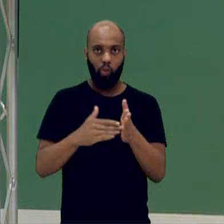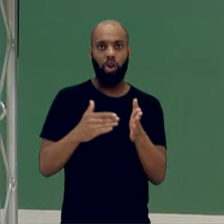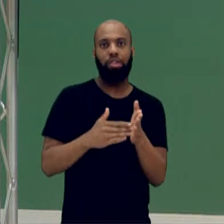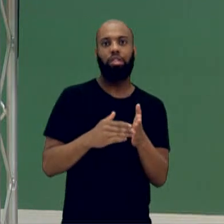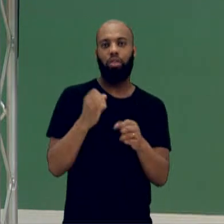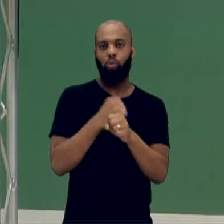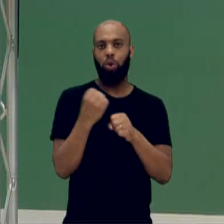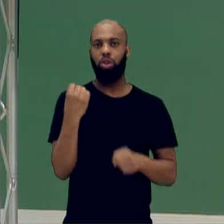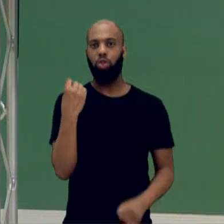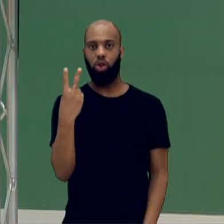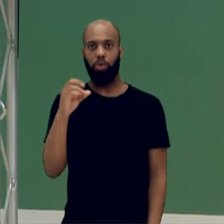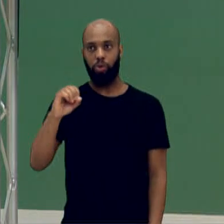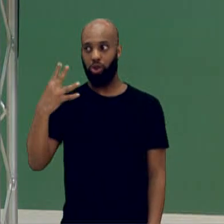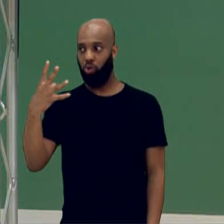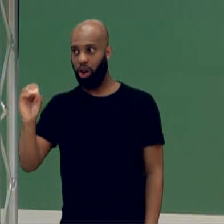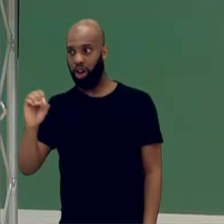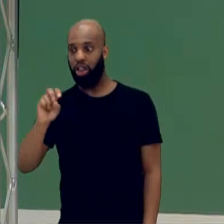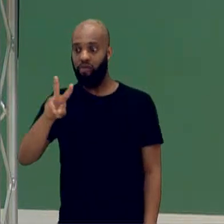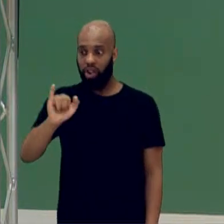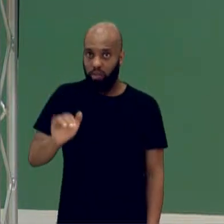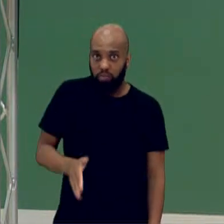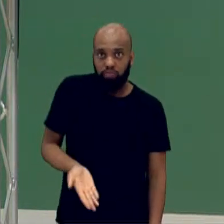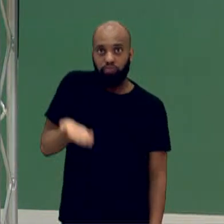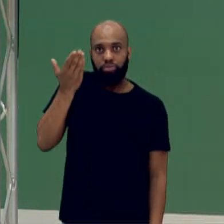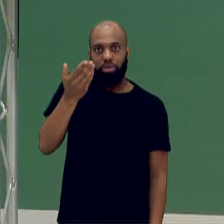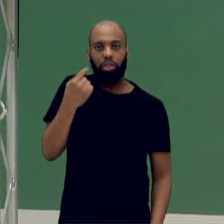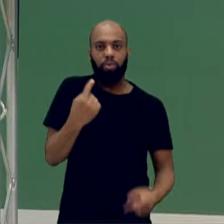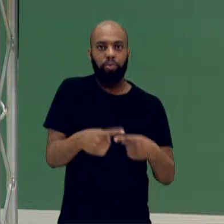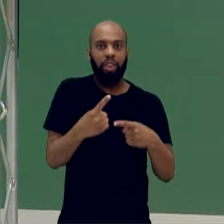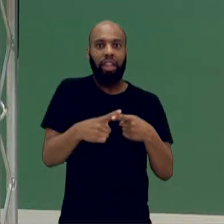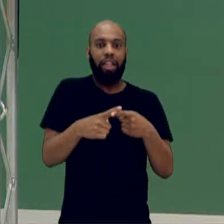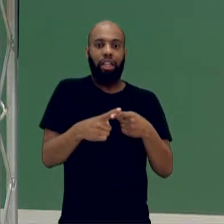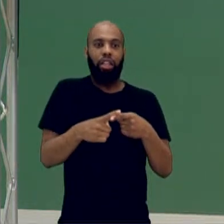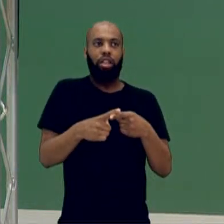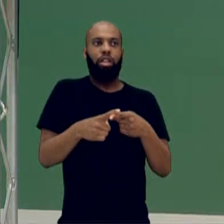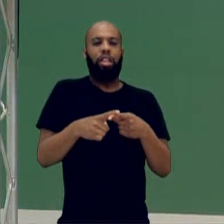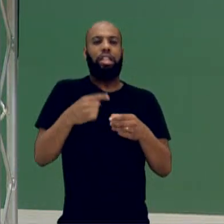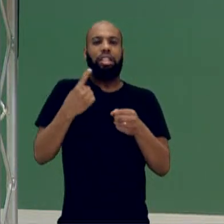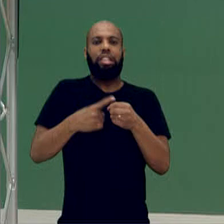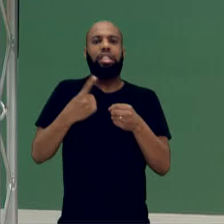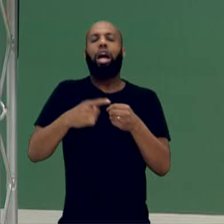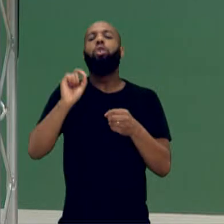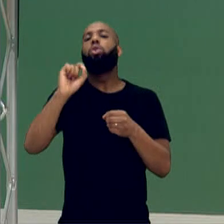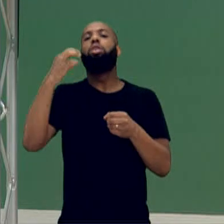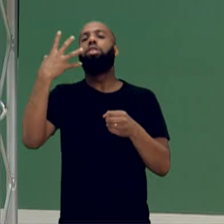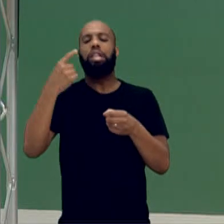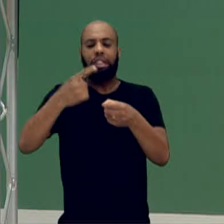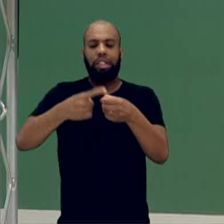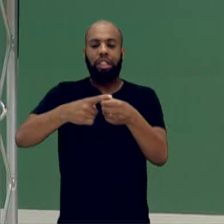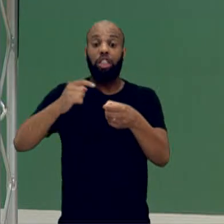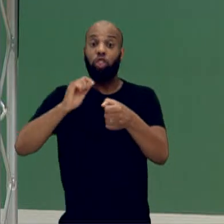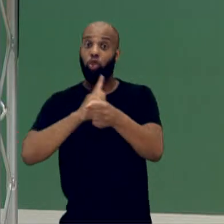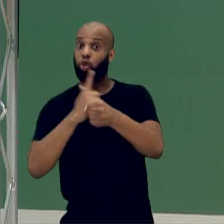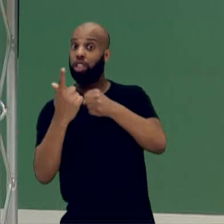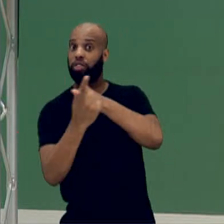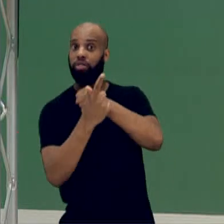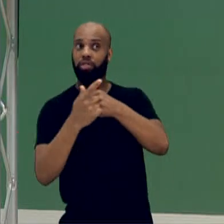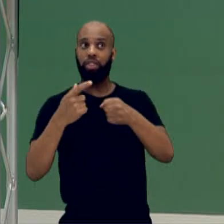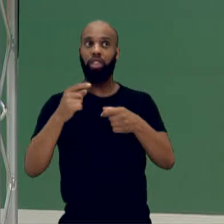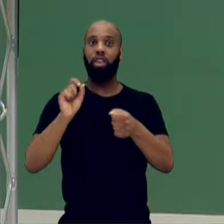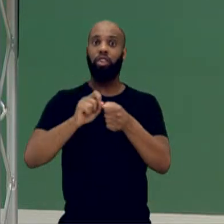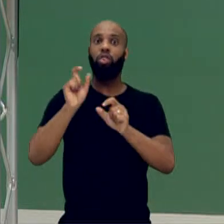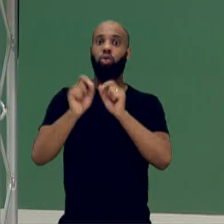Então, vejam o que nós vamos ter aqui de crescimento. As cidades vai acontecendo o quê? Pensando nesse espaço geográfico. Ele vai